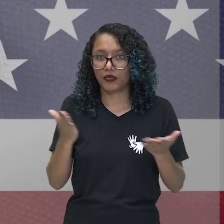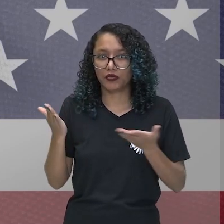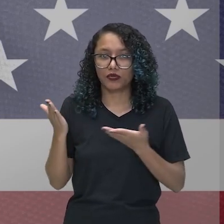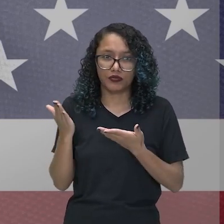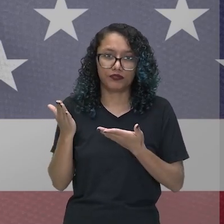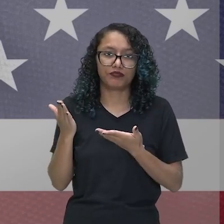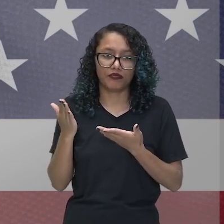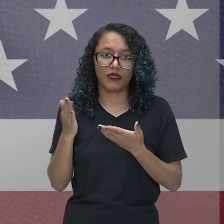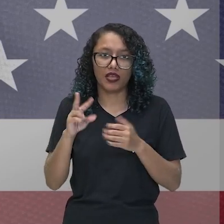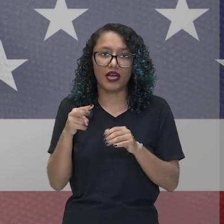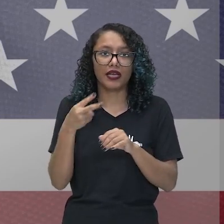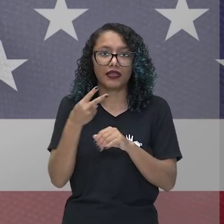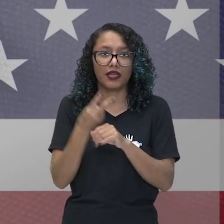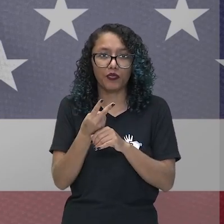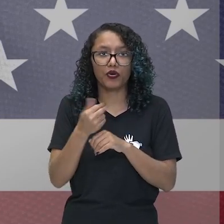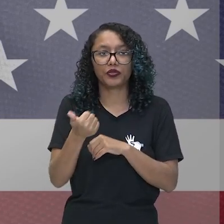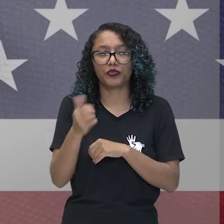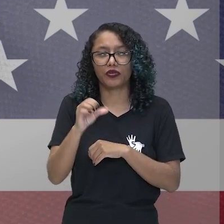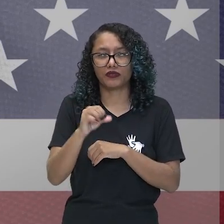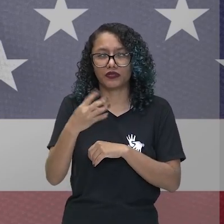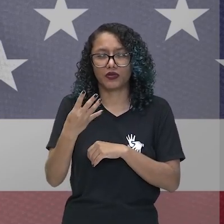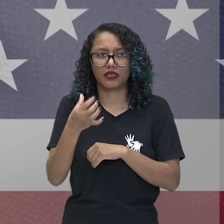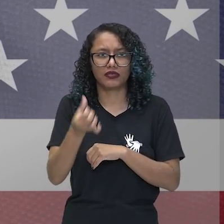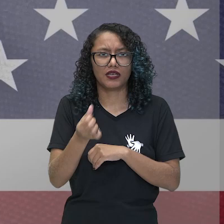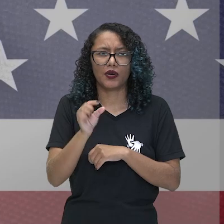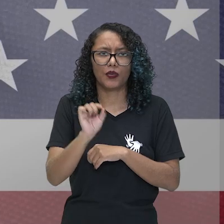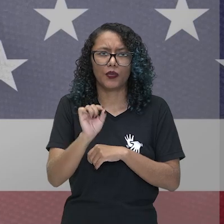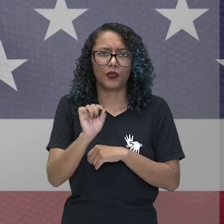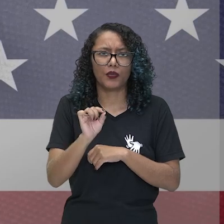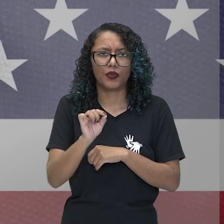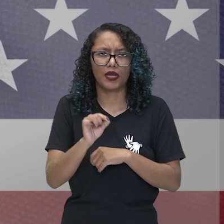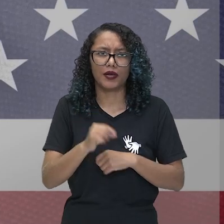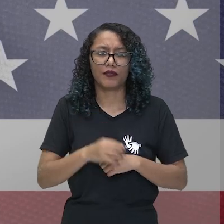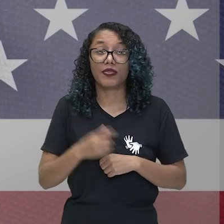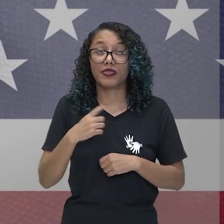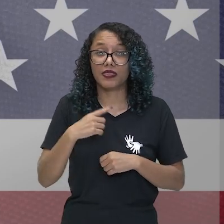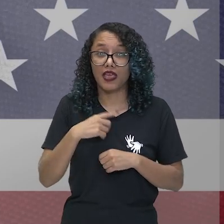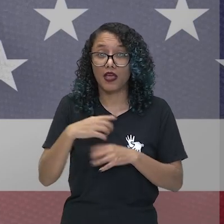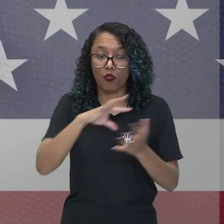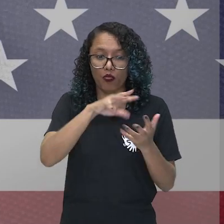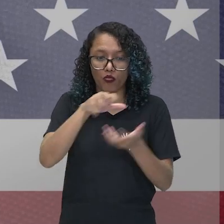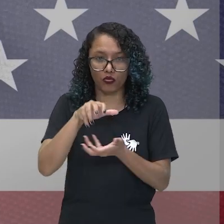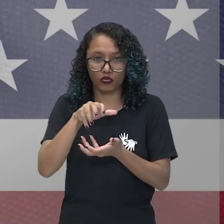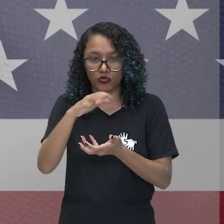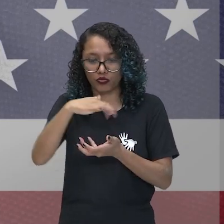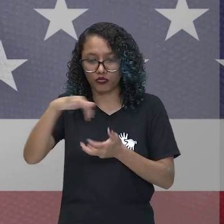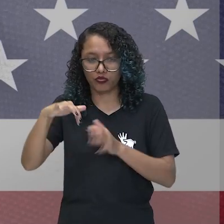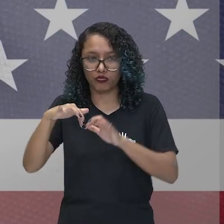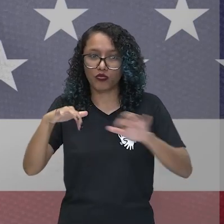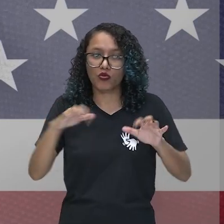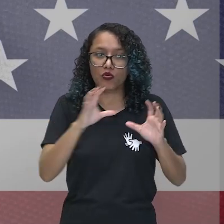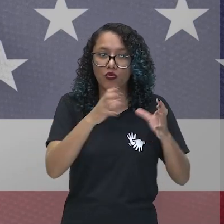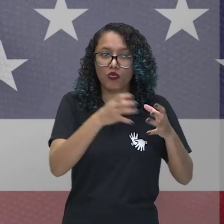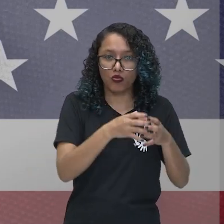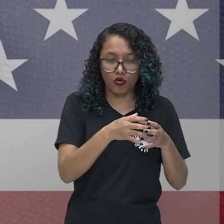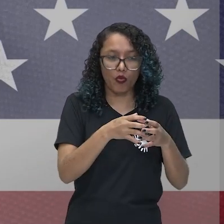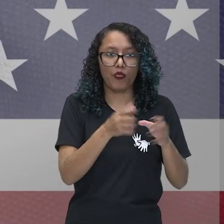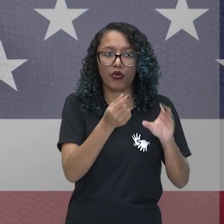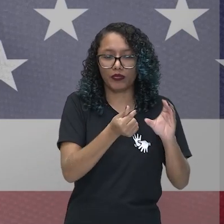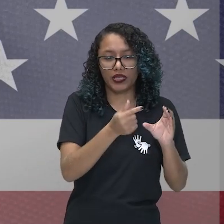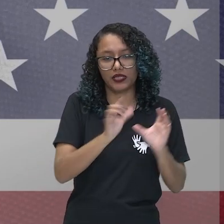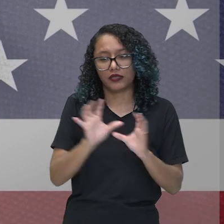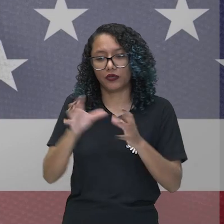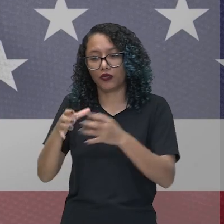A partir de 1946, nós vamos ver, então, o mundo dividido entre os capitalistas